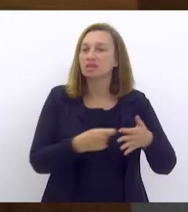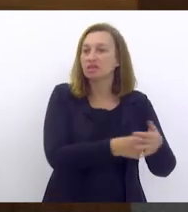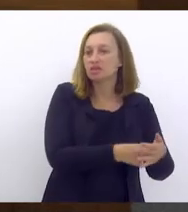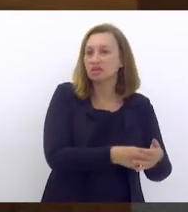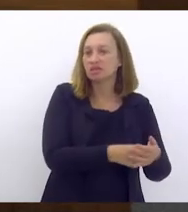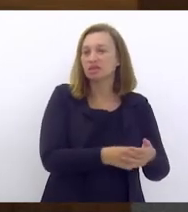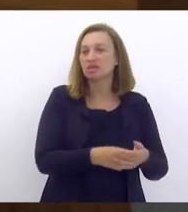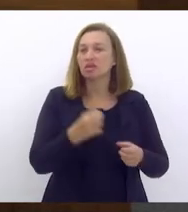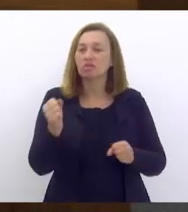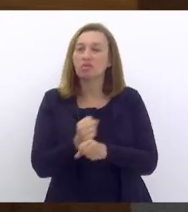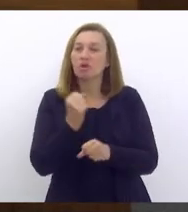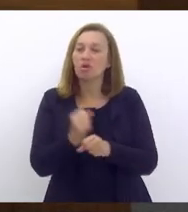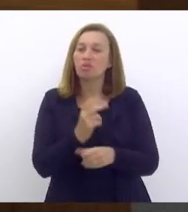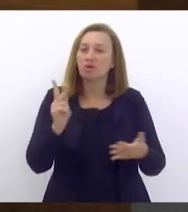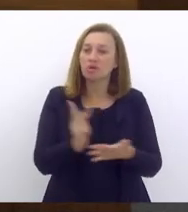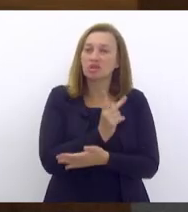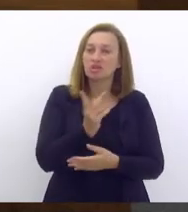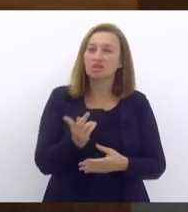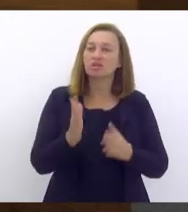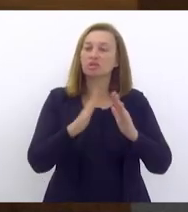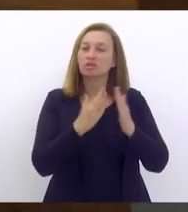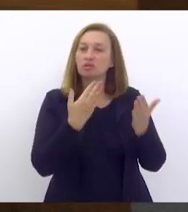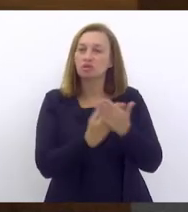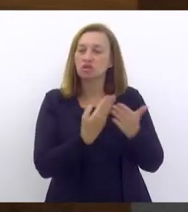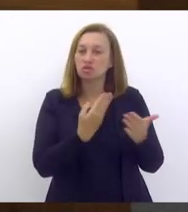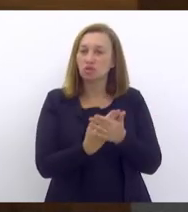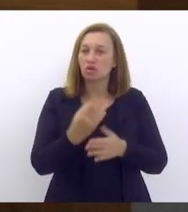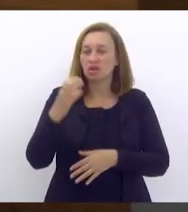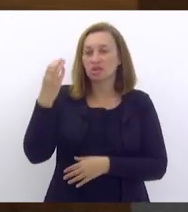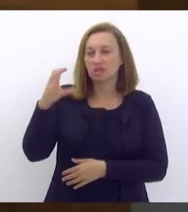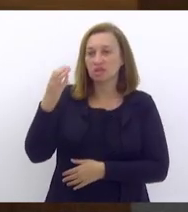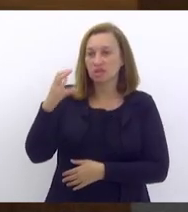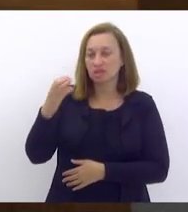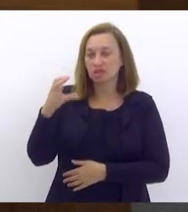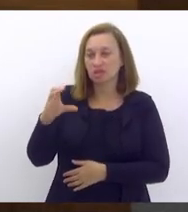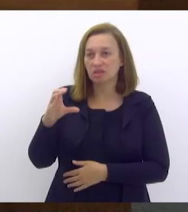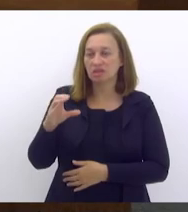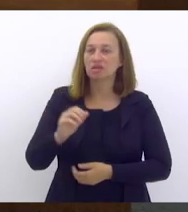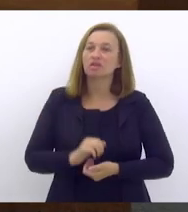a uma obra que aconteceu numa escola de Niterói chamado Colégio Estadual Menezes Vieira.